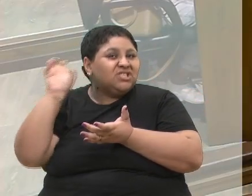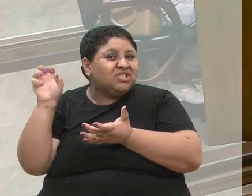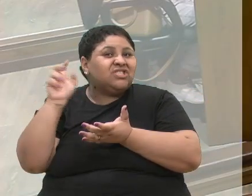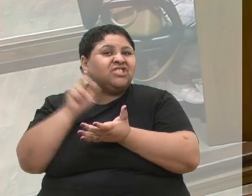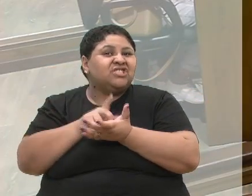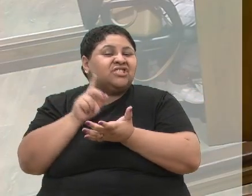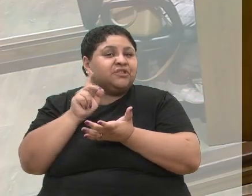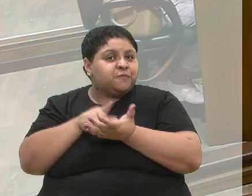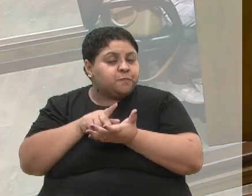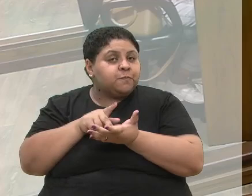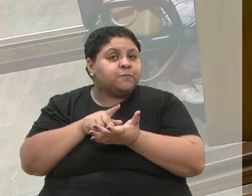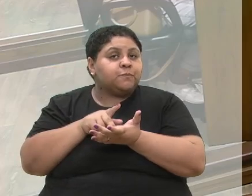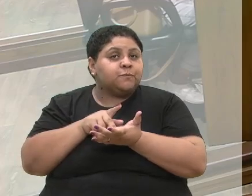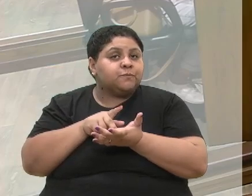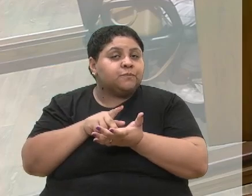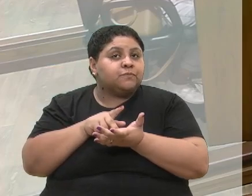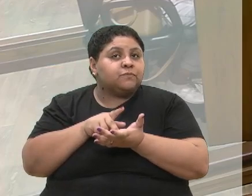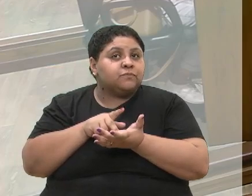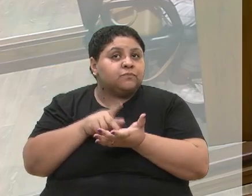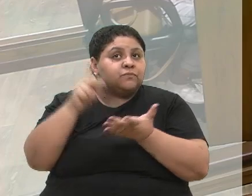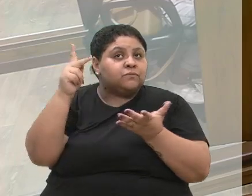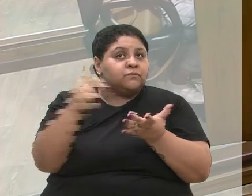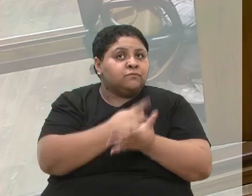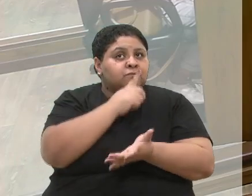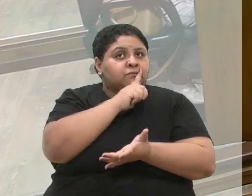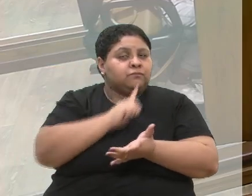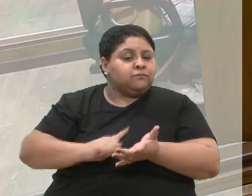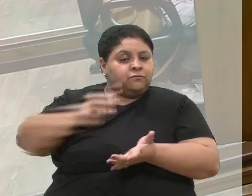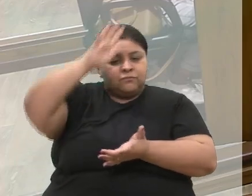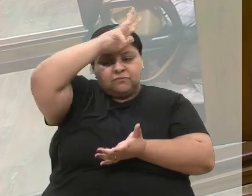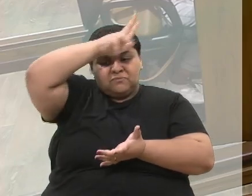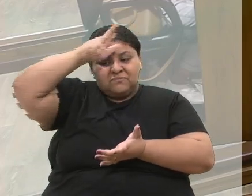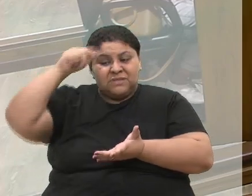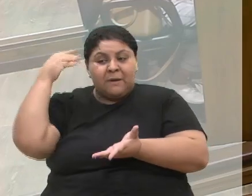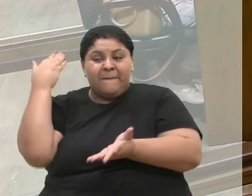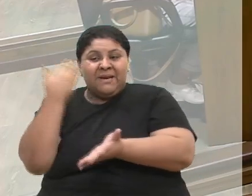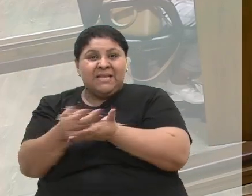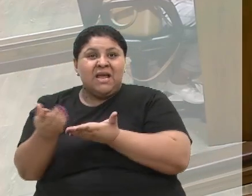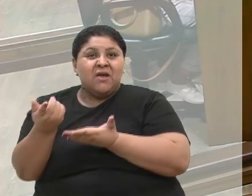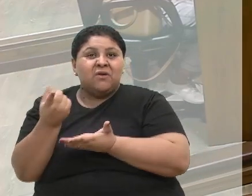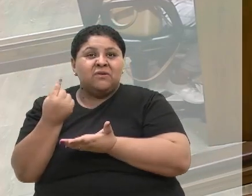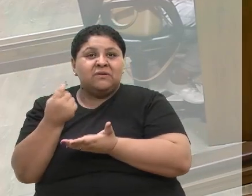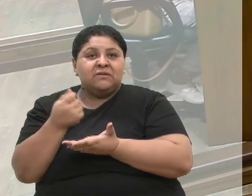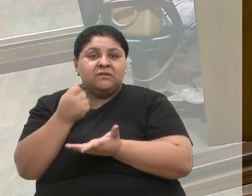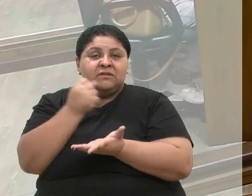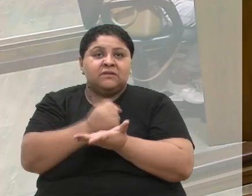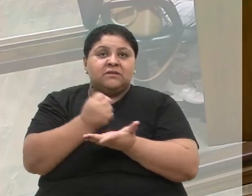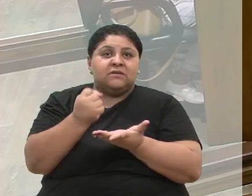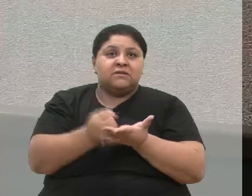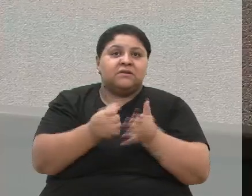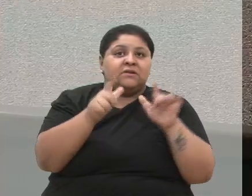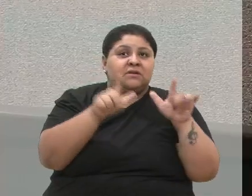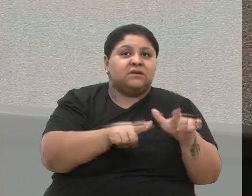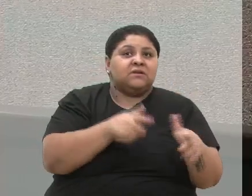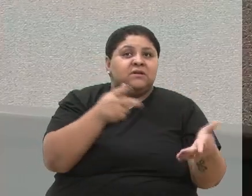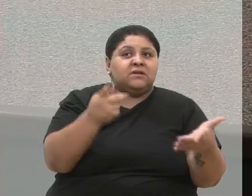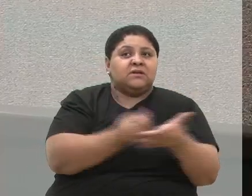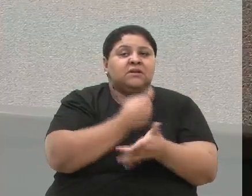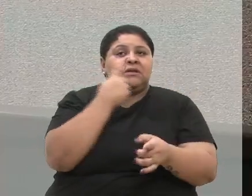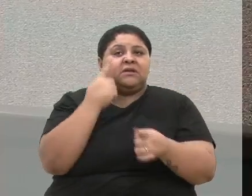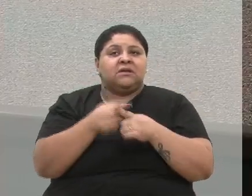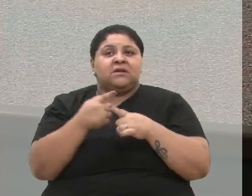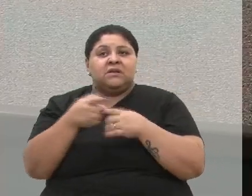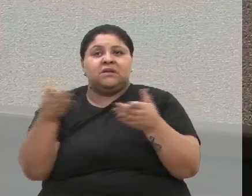isso aí dele. Por erro do governo municipal, perdemos a verba. Além de contratar um escritório errado, porque tinha um que já